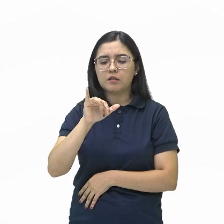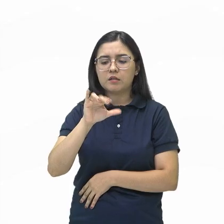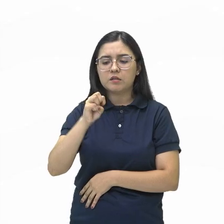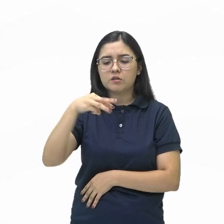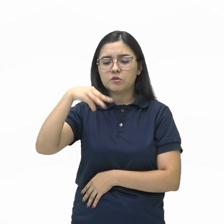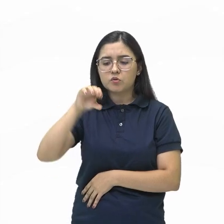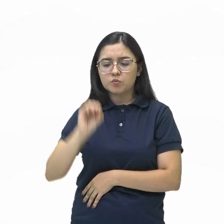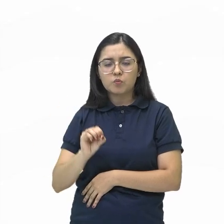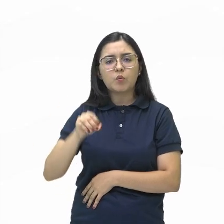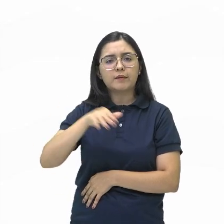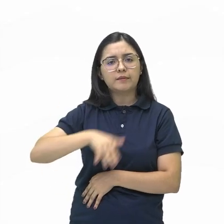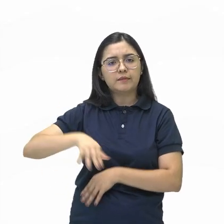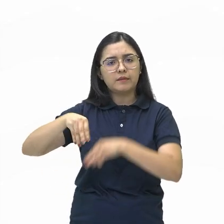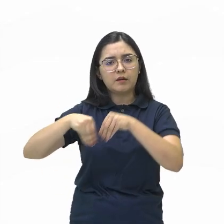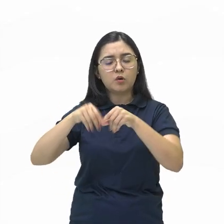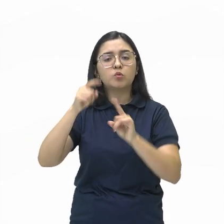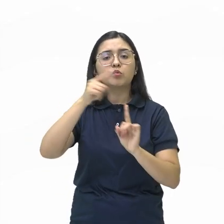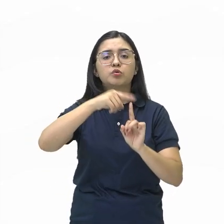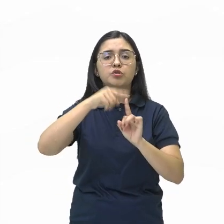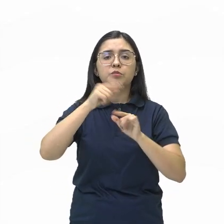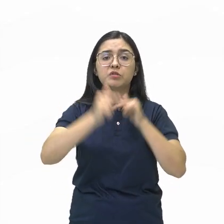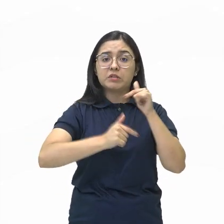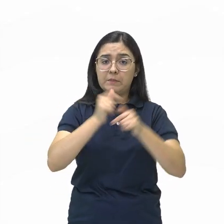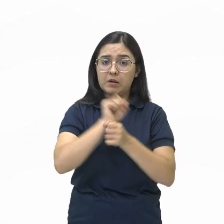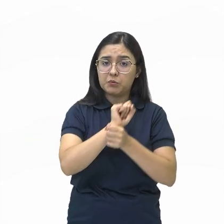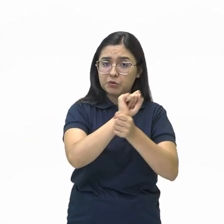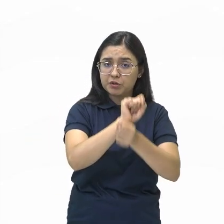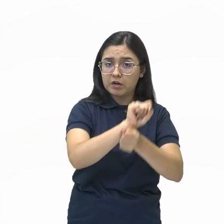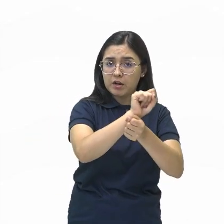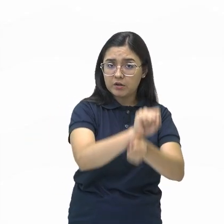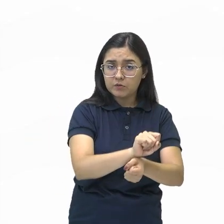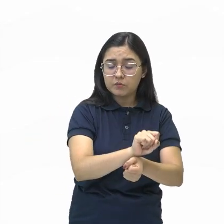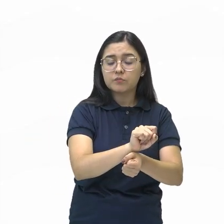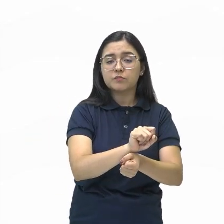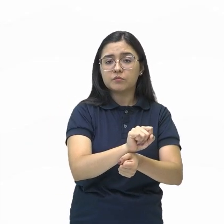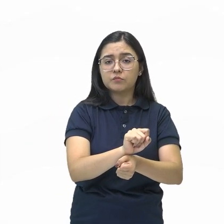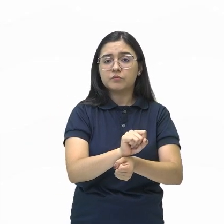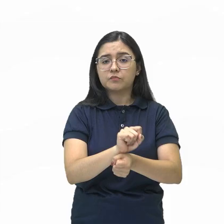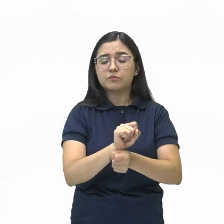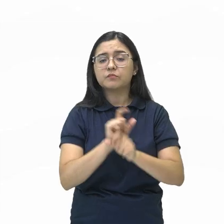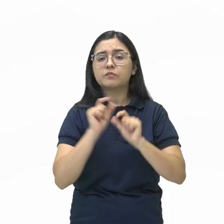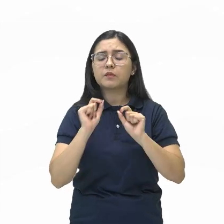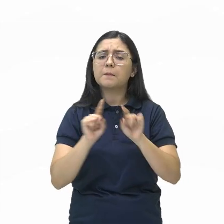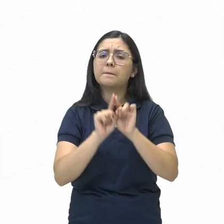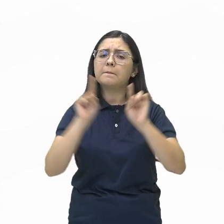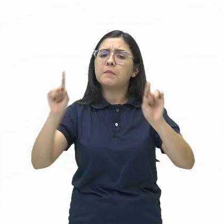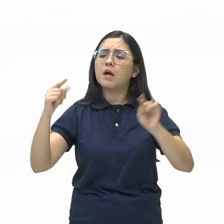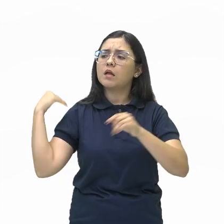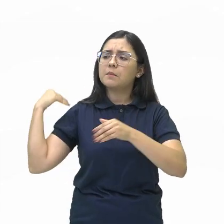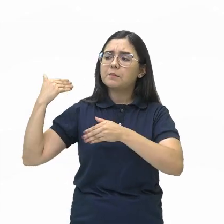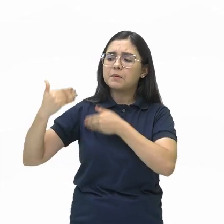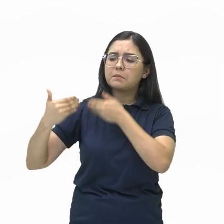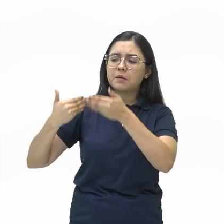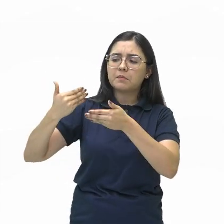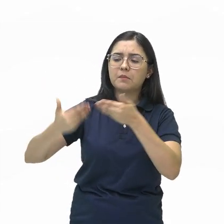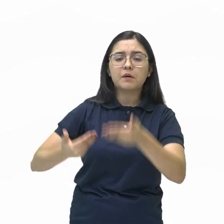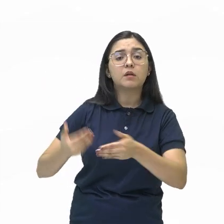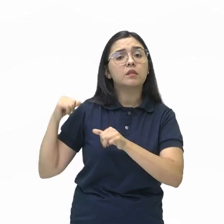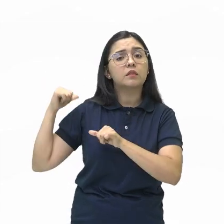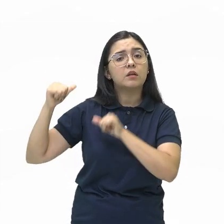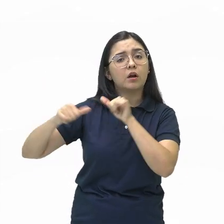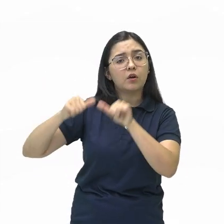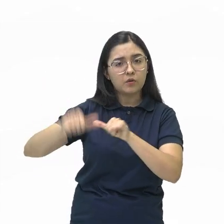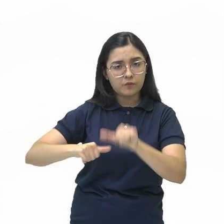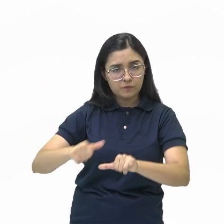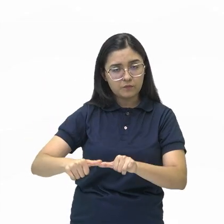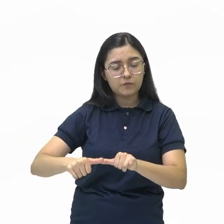terra, o tipo de trabalho era trabalho escravo, e tudo isso, com o tempo, vai se transformando, né, essa